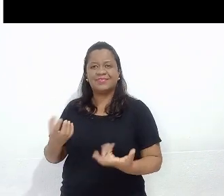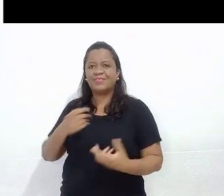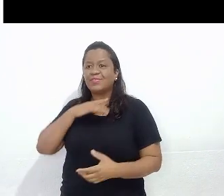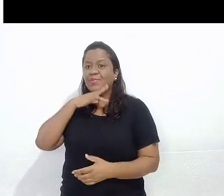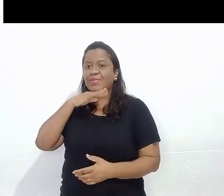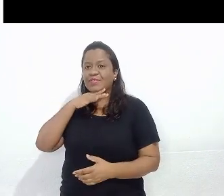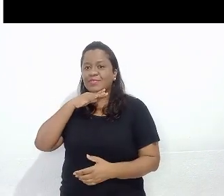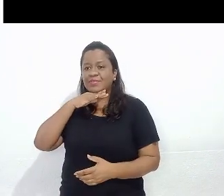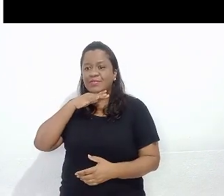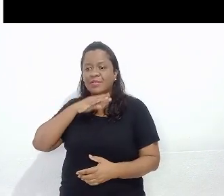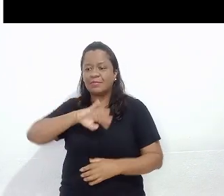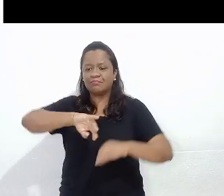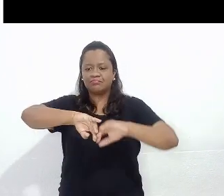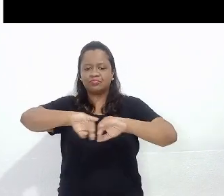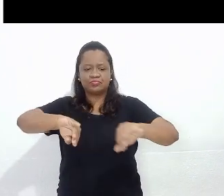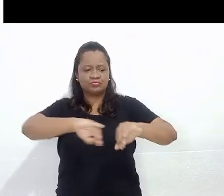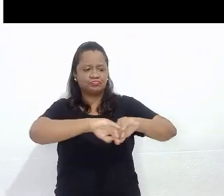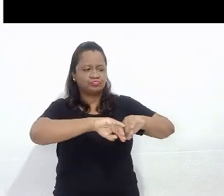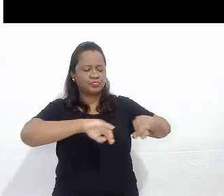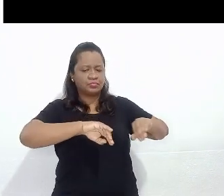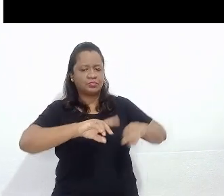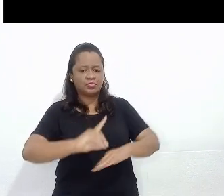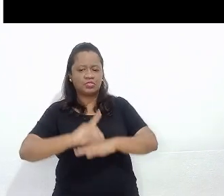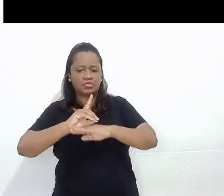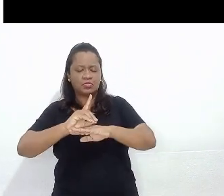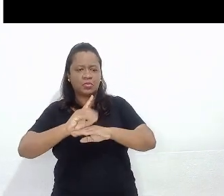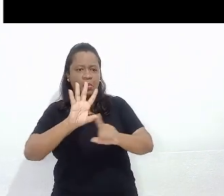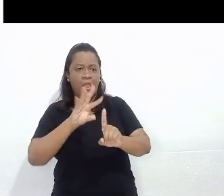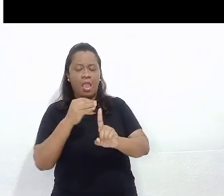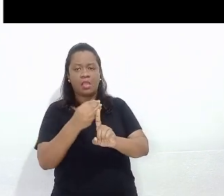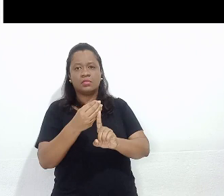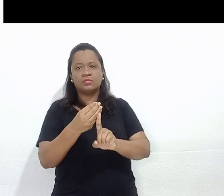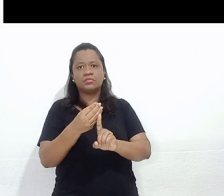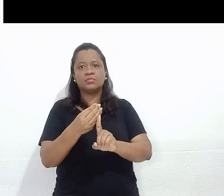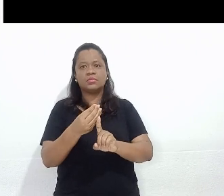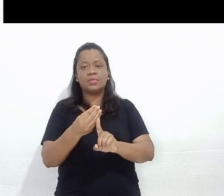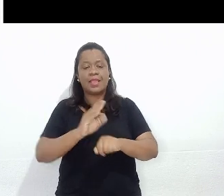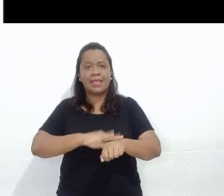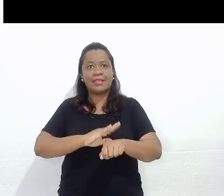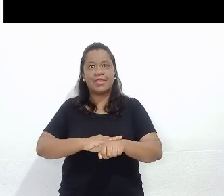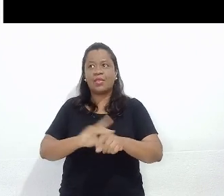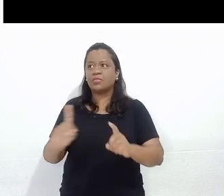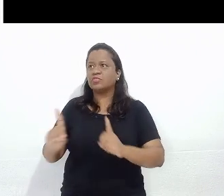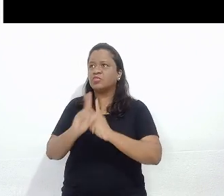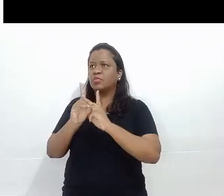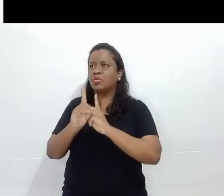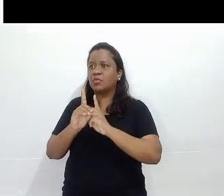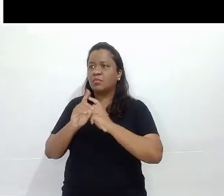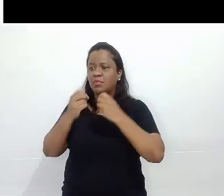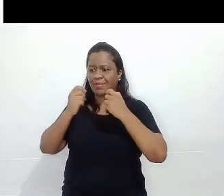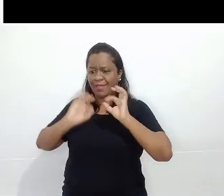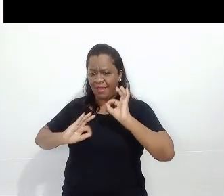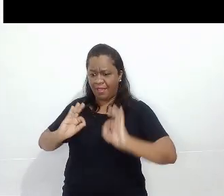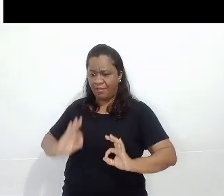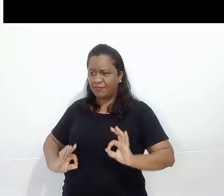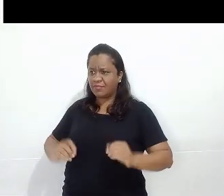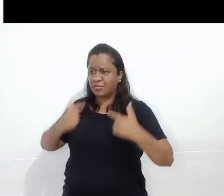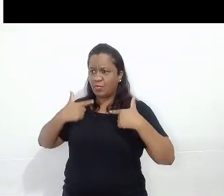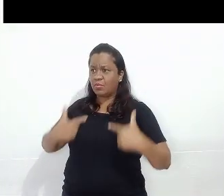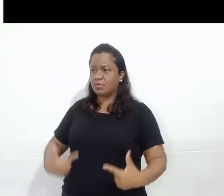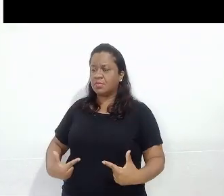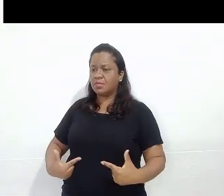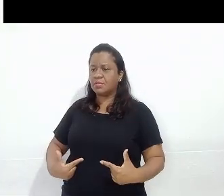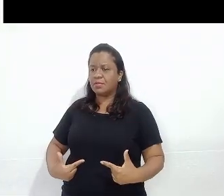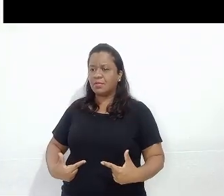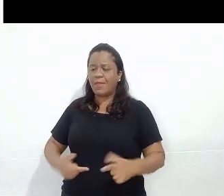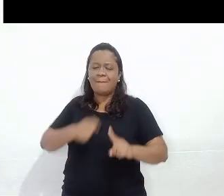trabalhar separadamente do diretor de arte, e aí, na hora, você descobre que aquele figurino que demorou meses para